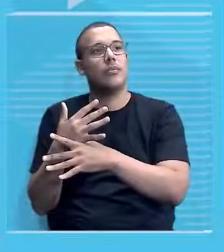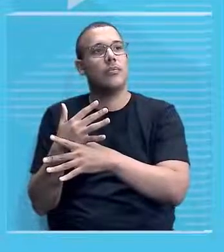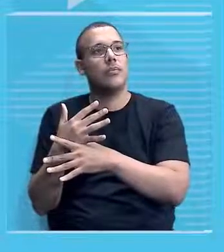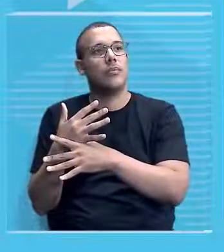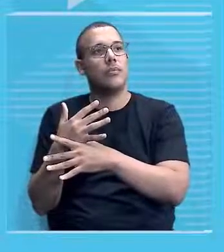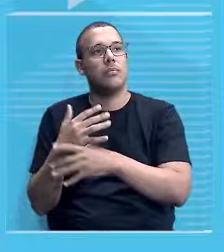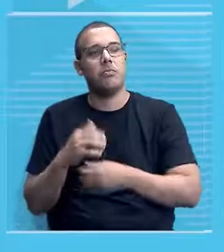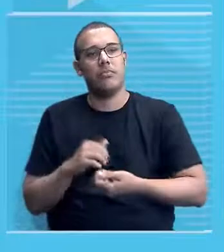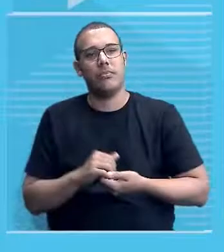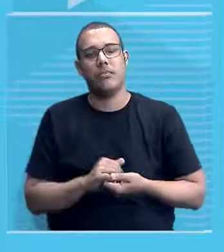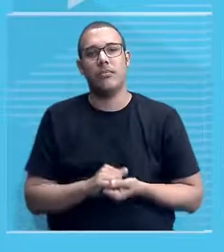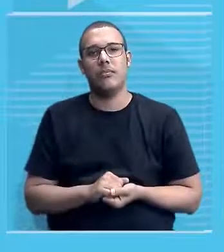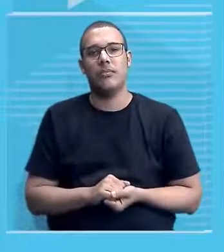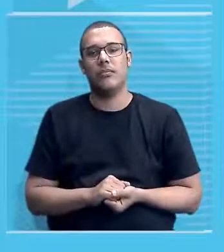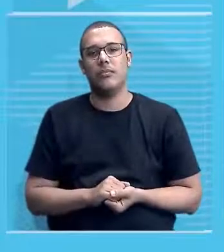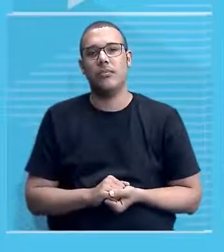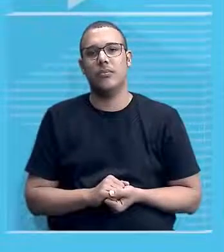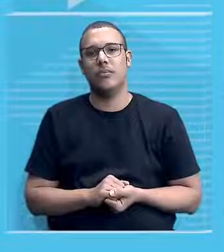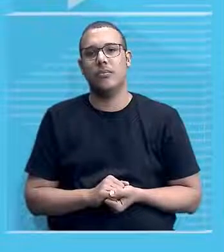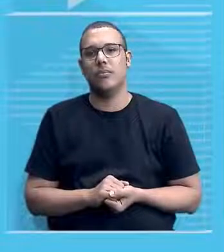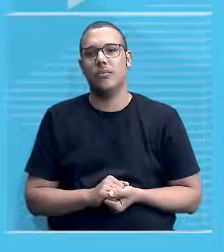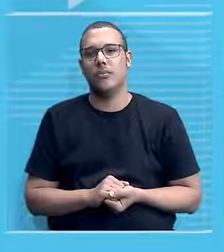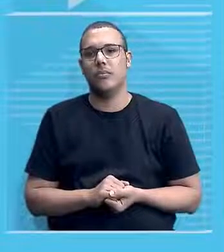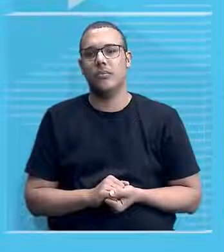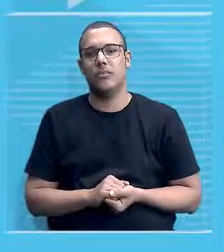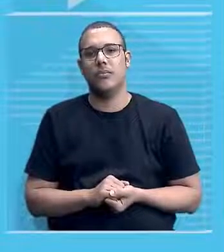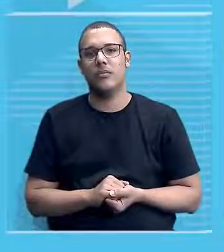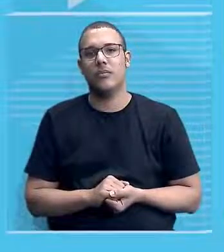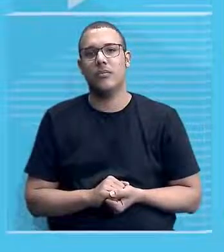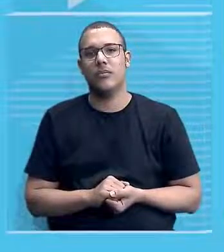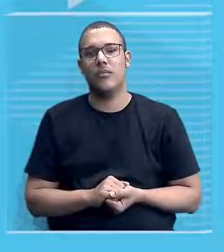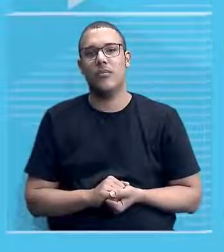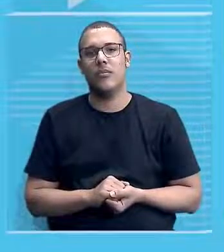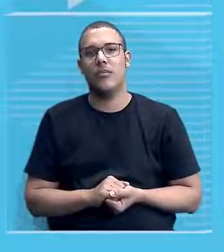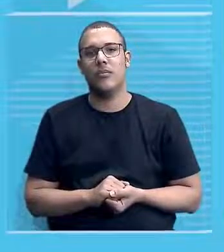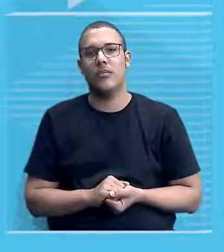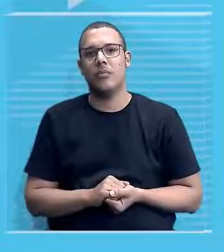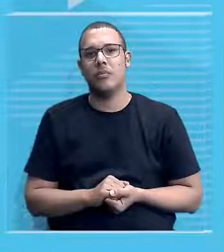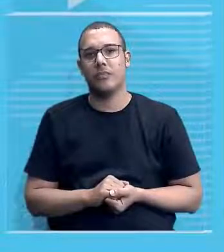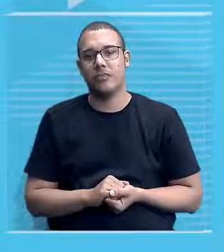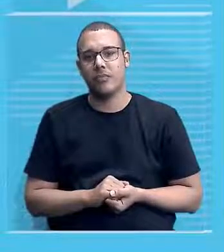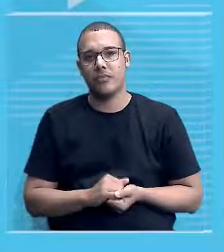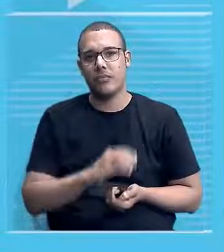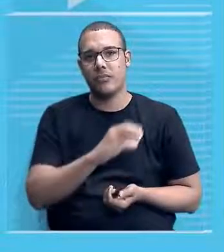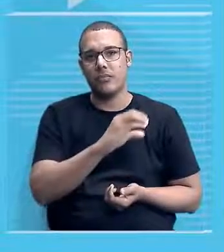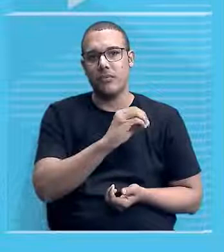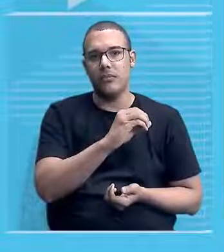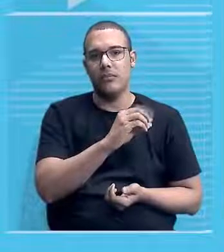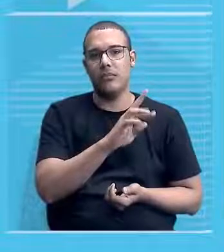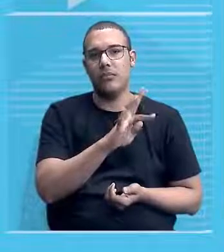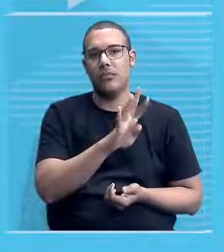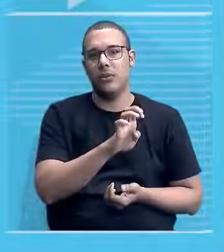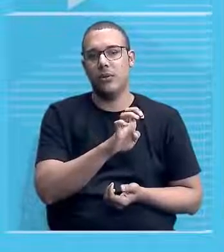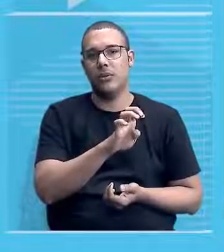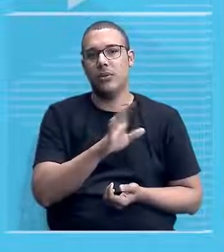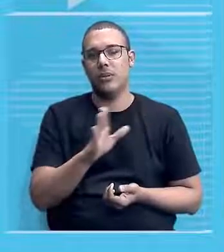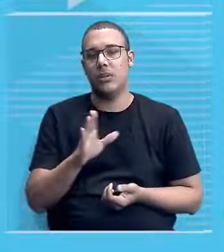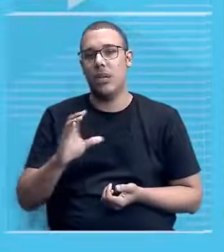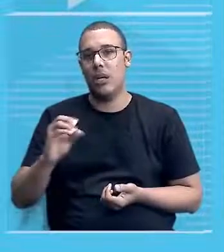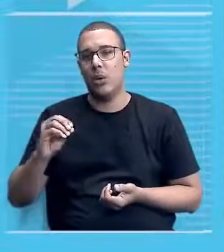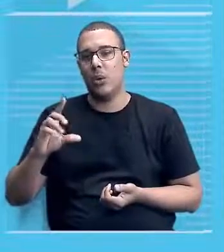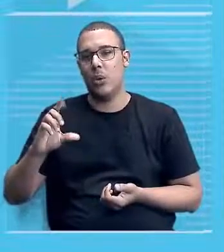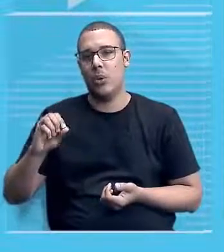no caso a Corte e a colônia a corte